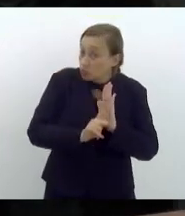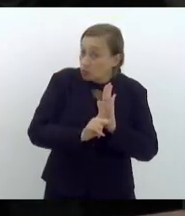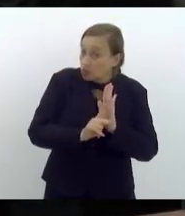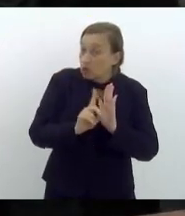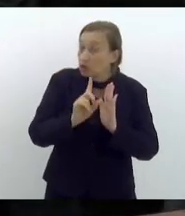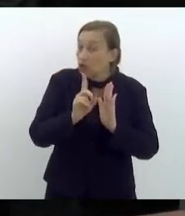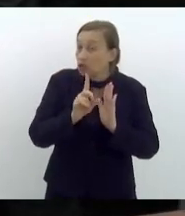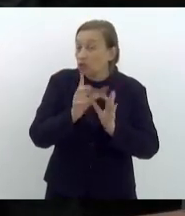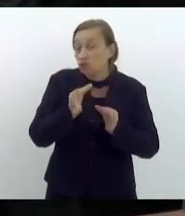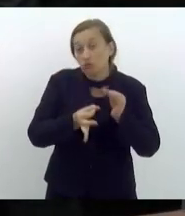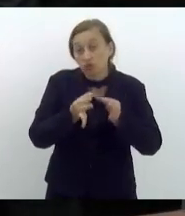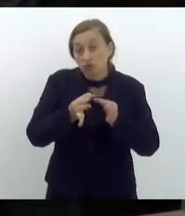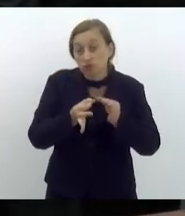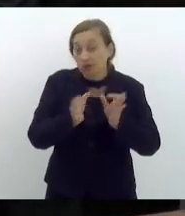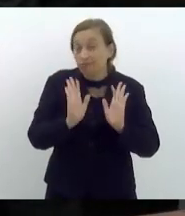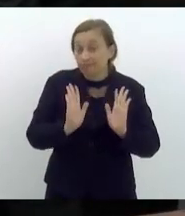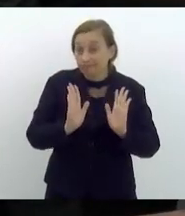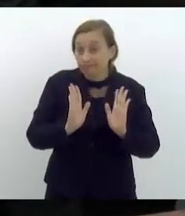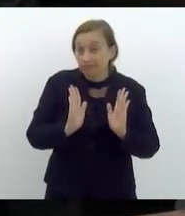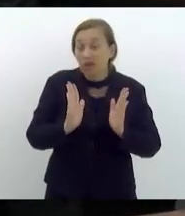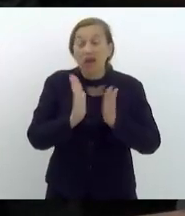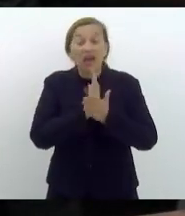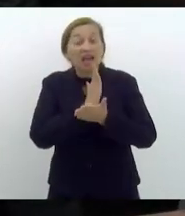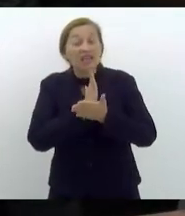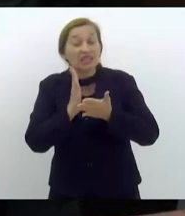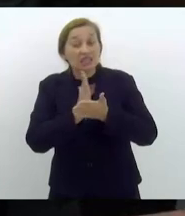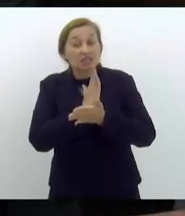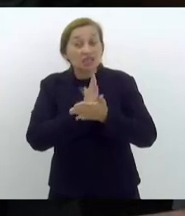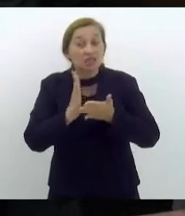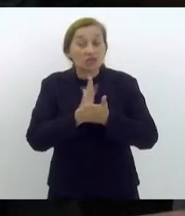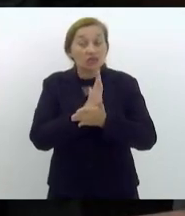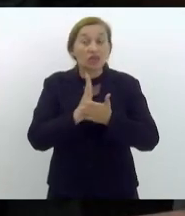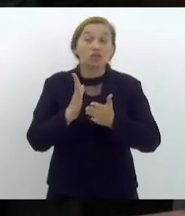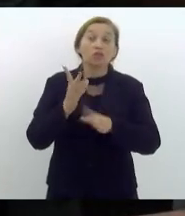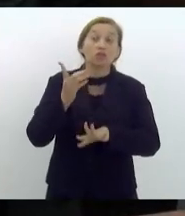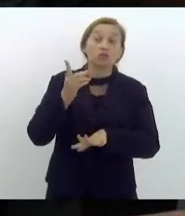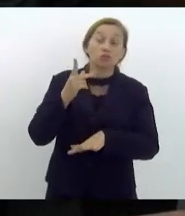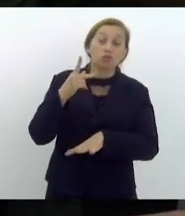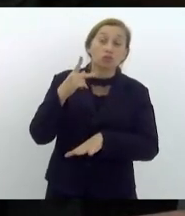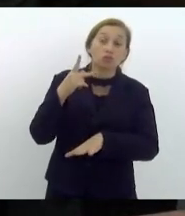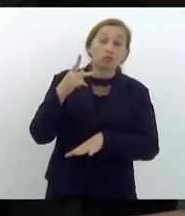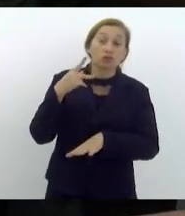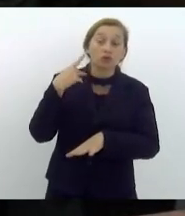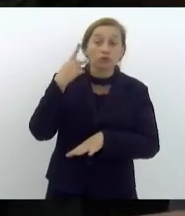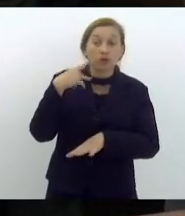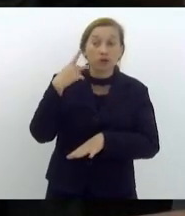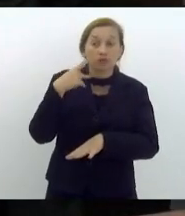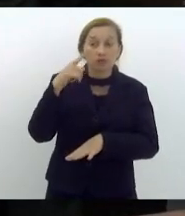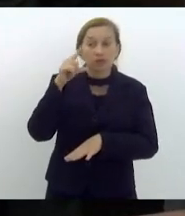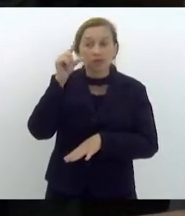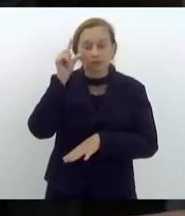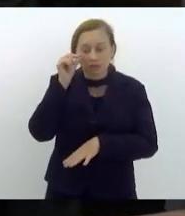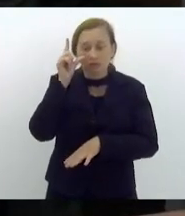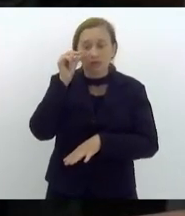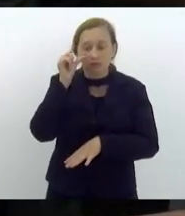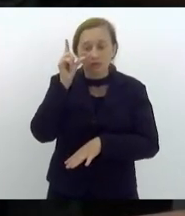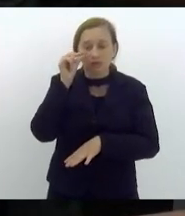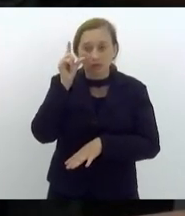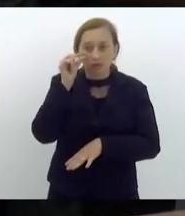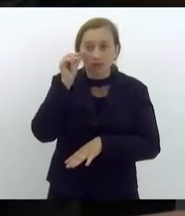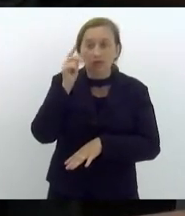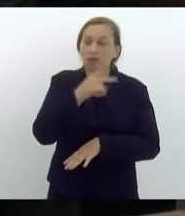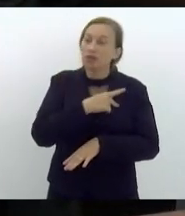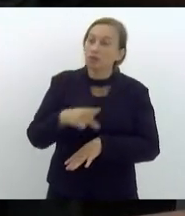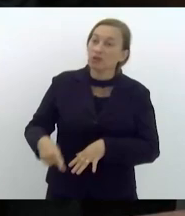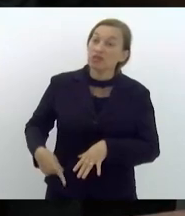justifica porque muitas vezes o parlamentar cochila e o presidente ainda